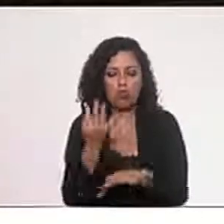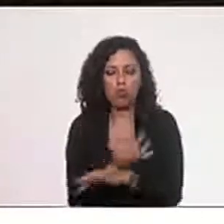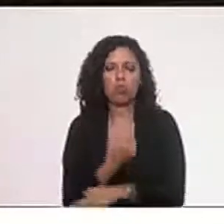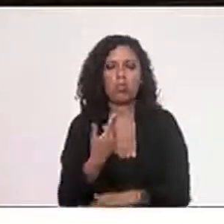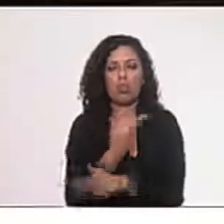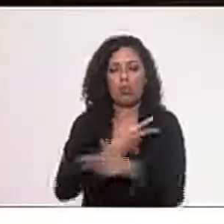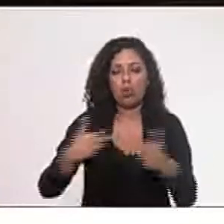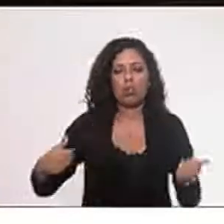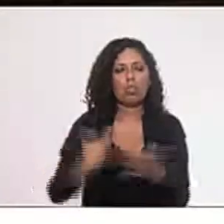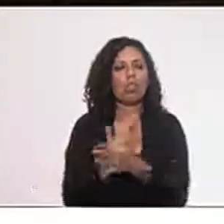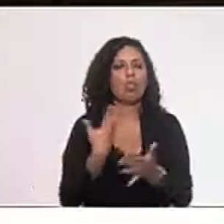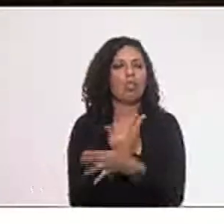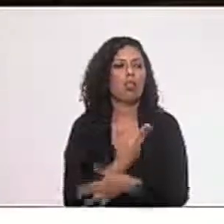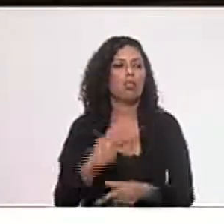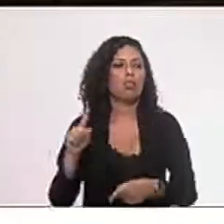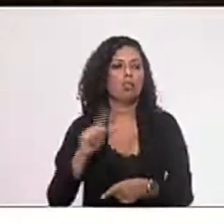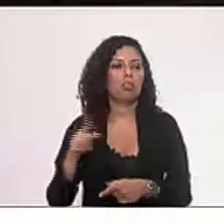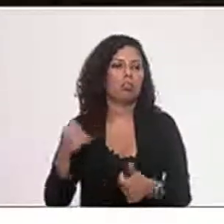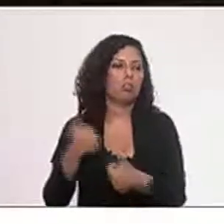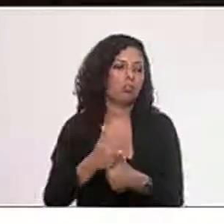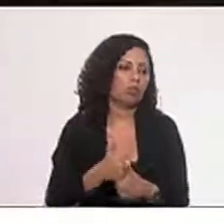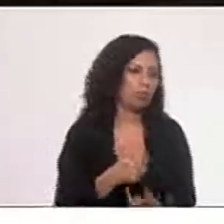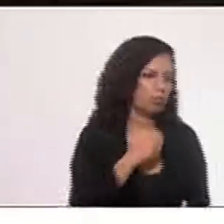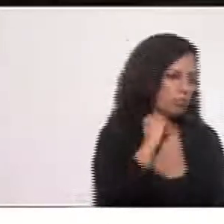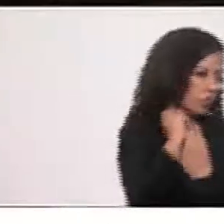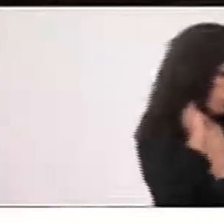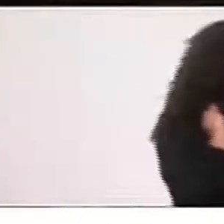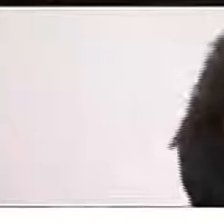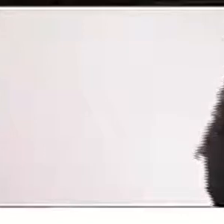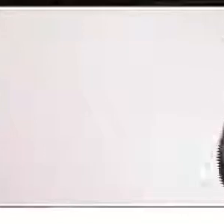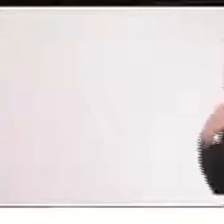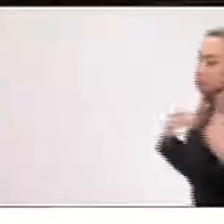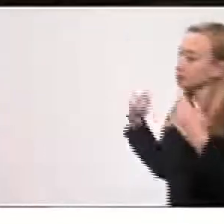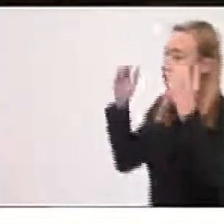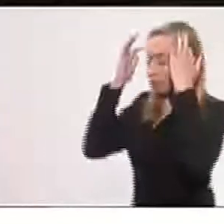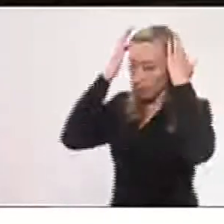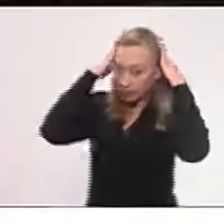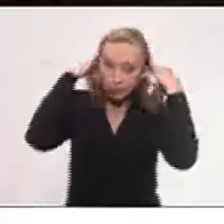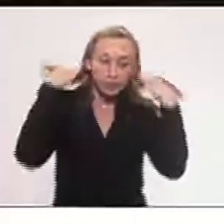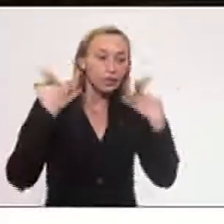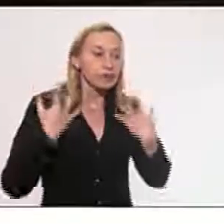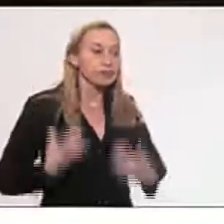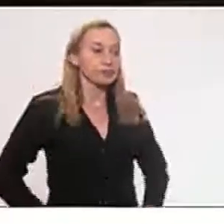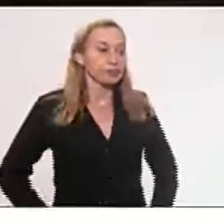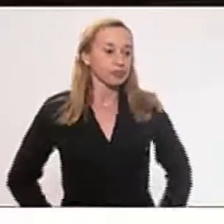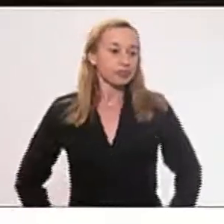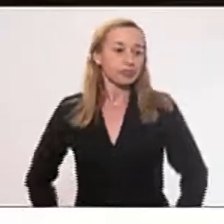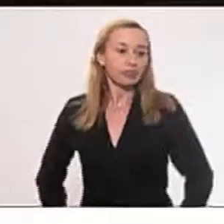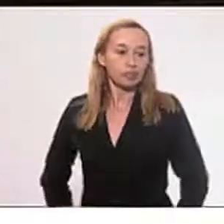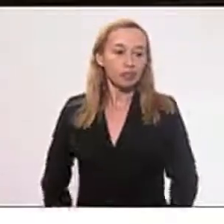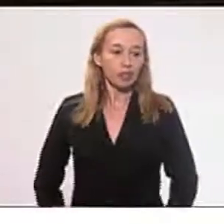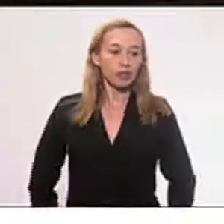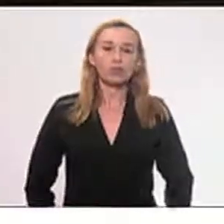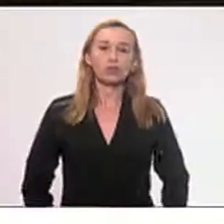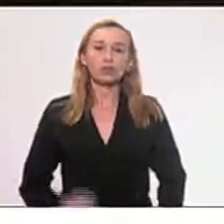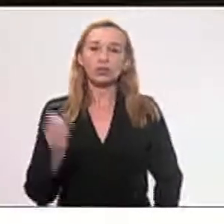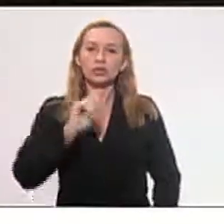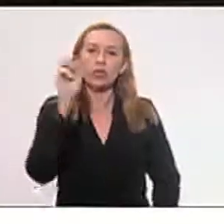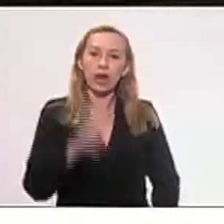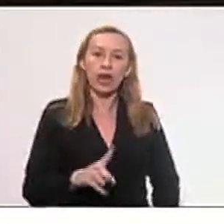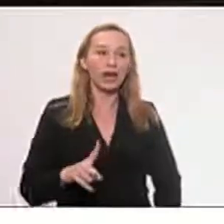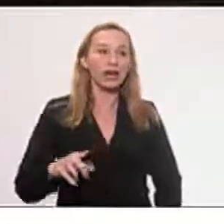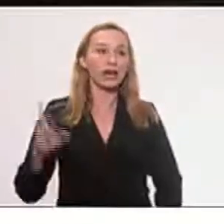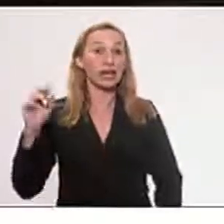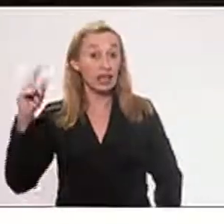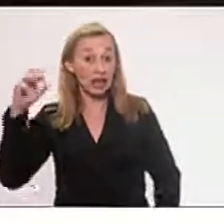não toleraremos provar dias não toleraremos perseguições que não é renata não é o psol não